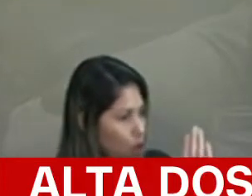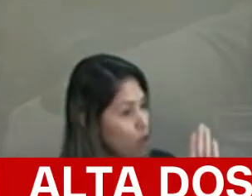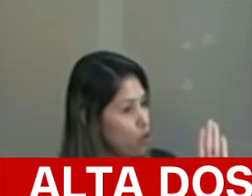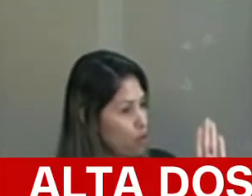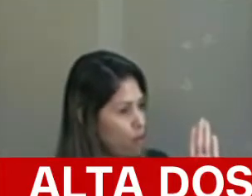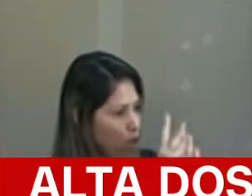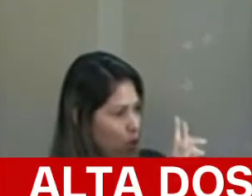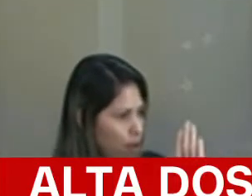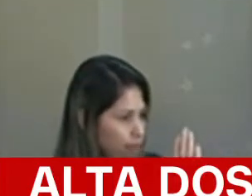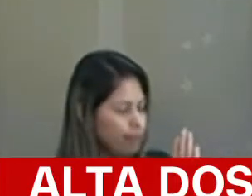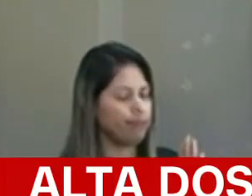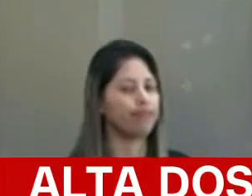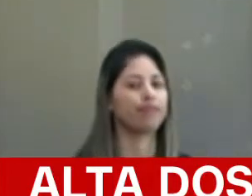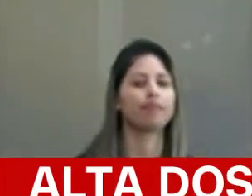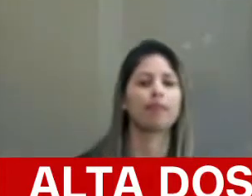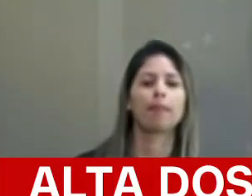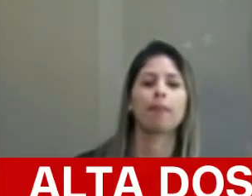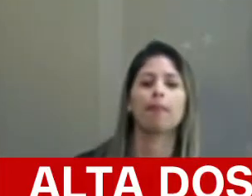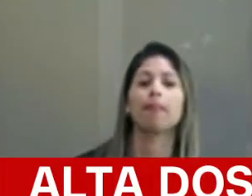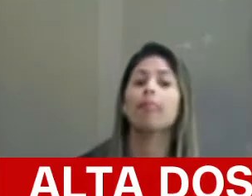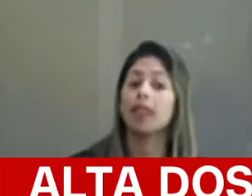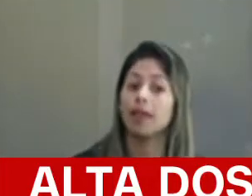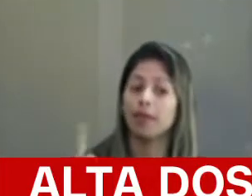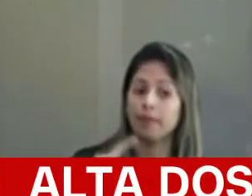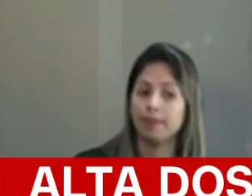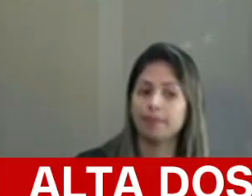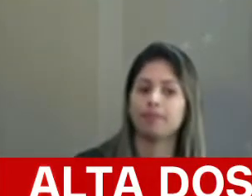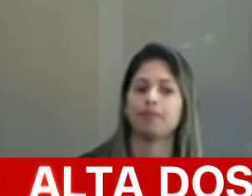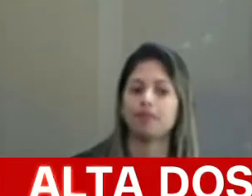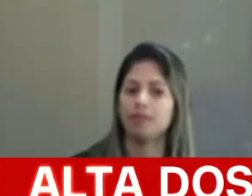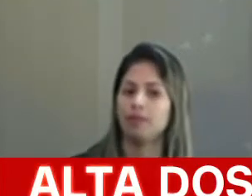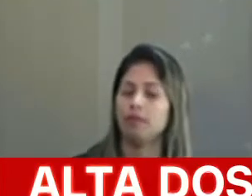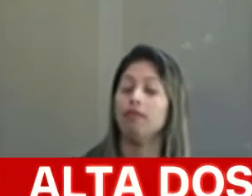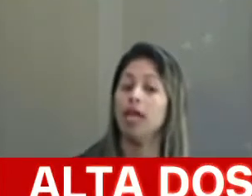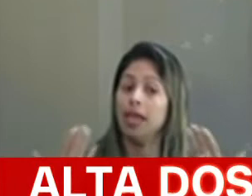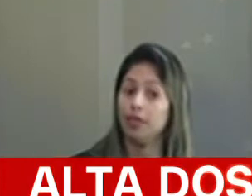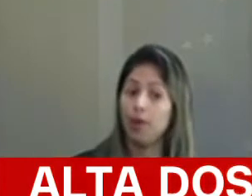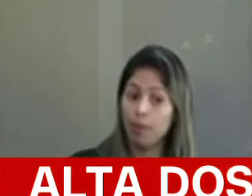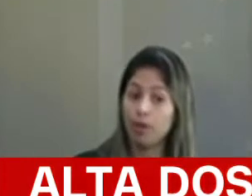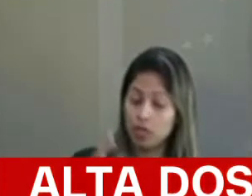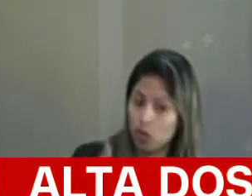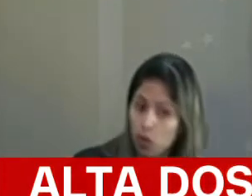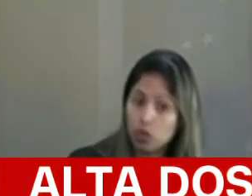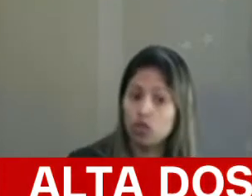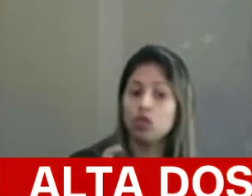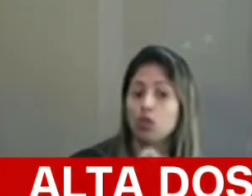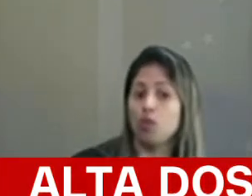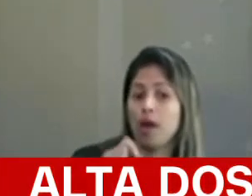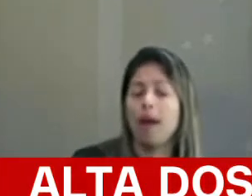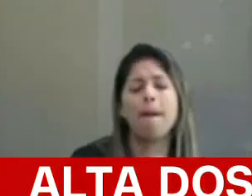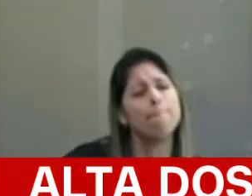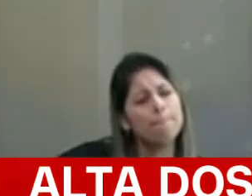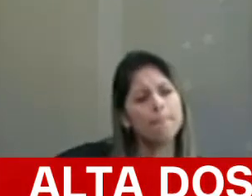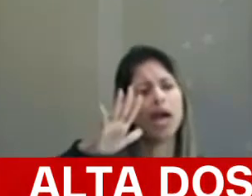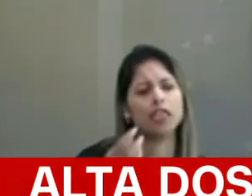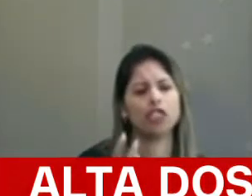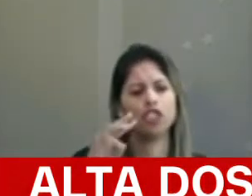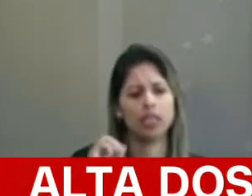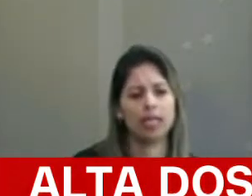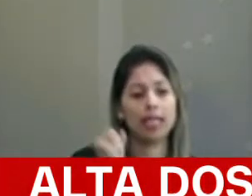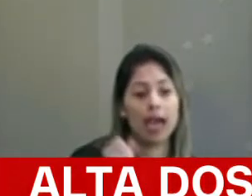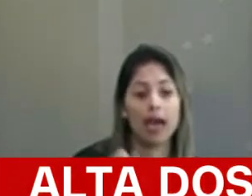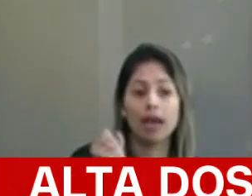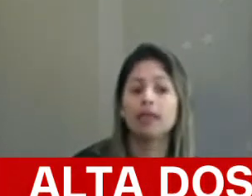parecer. Com isso, a sistemática atual vige há mais de 30 anos, e